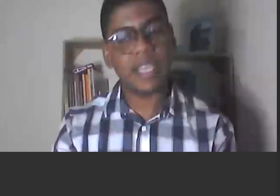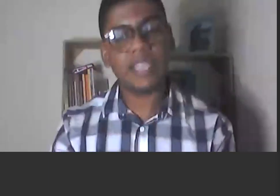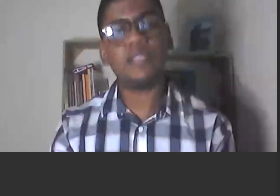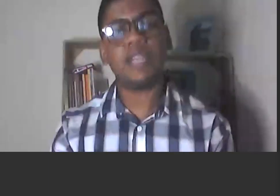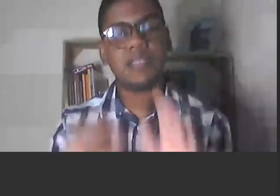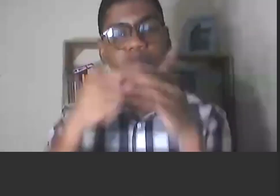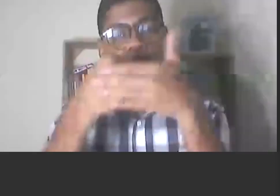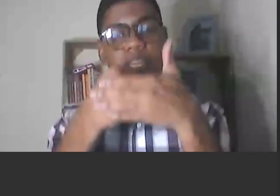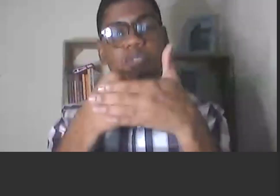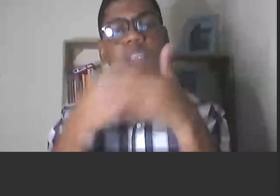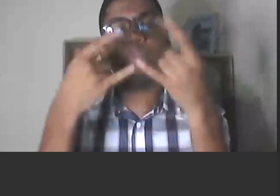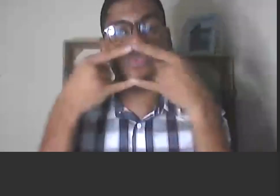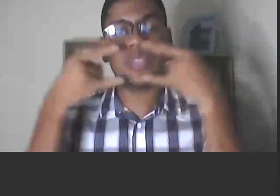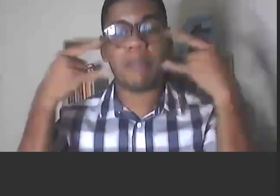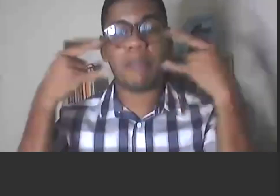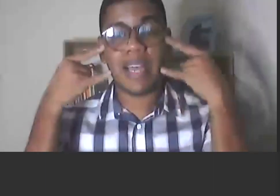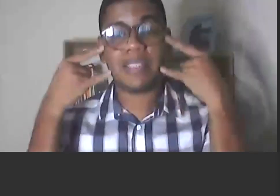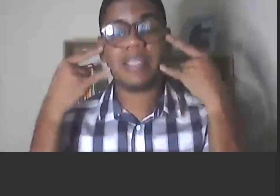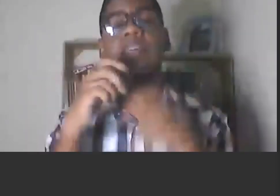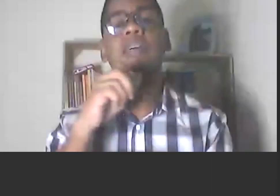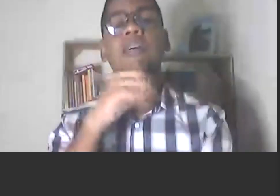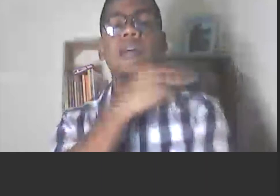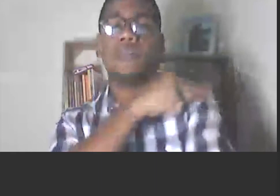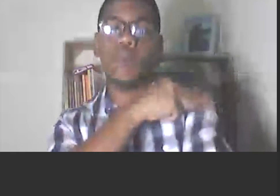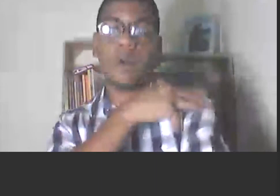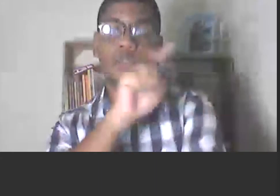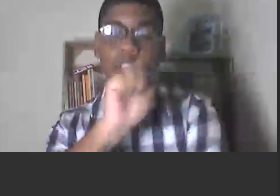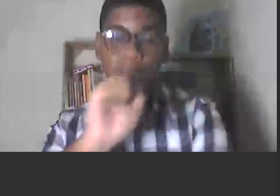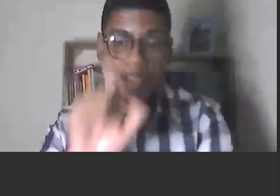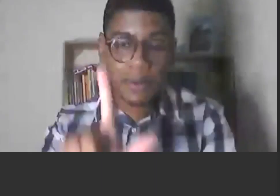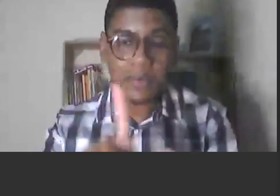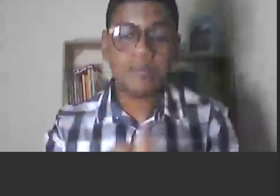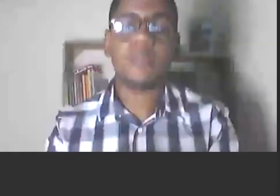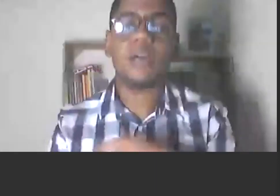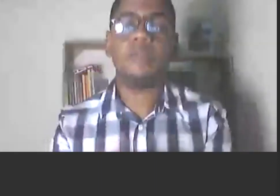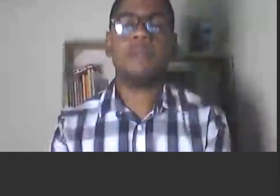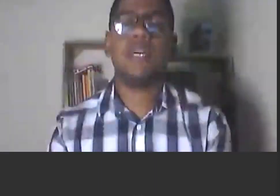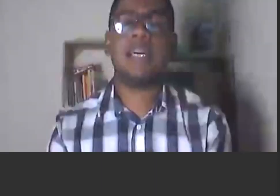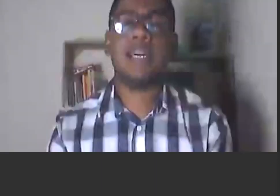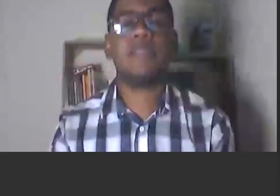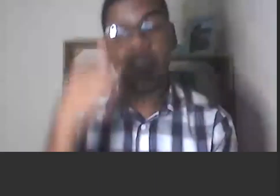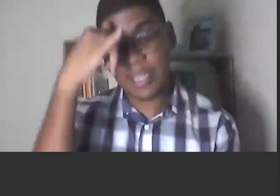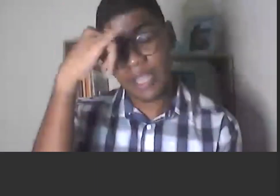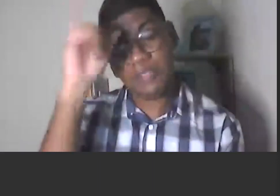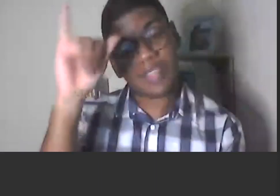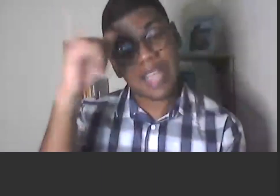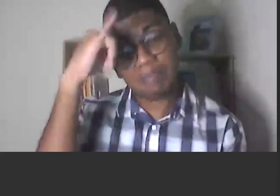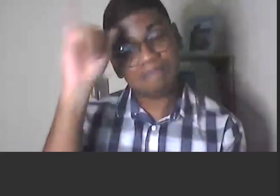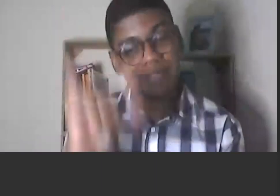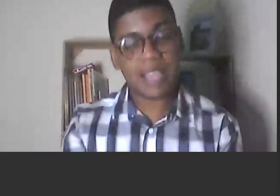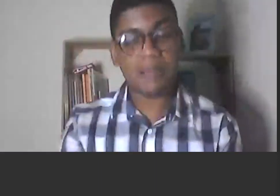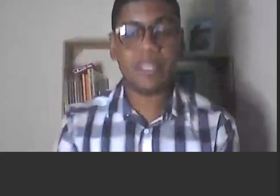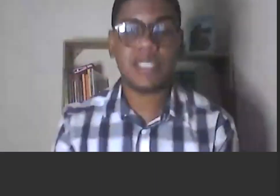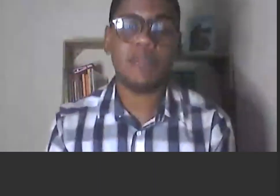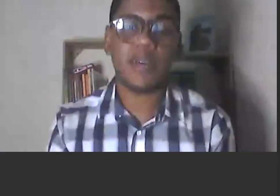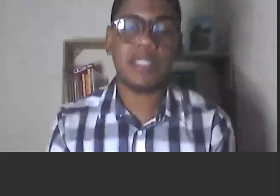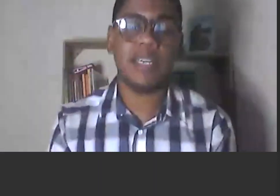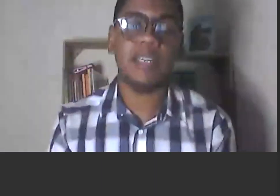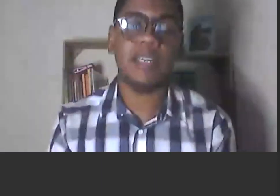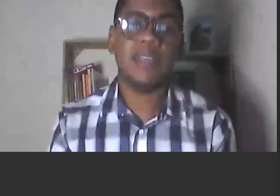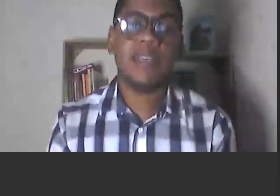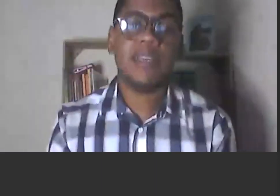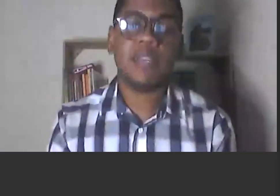se protejam, né? Se protejam aí no uso da máscara, do álcool gel. Então, e tentem evitar, né, para que a